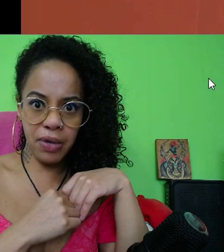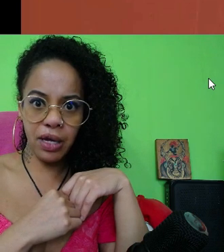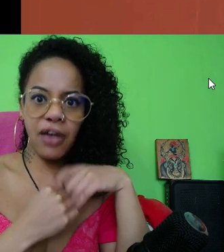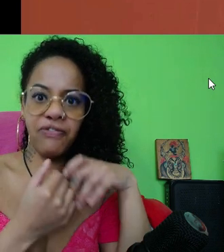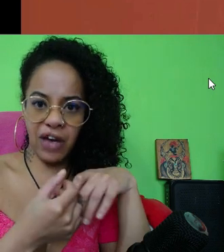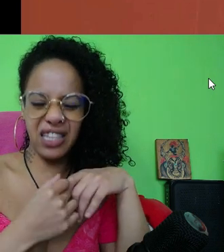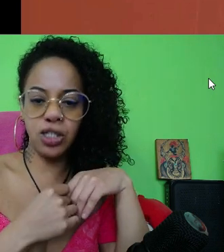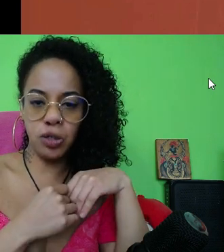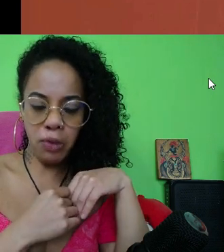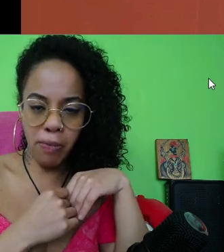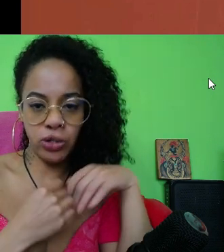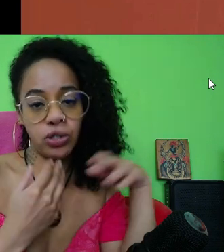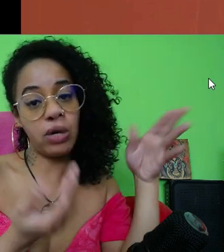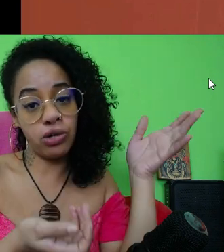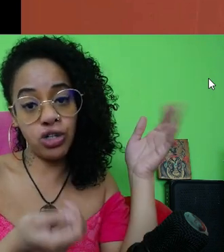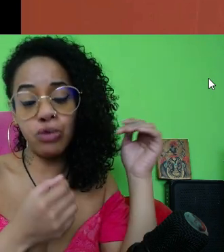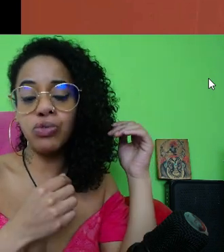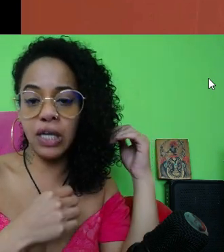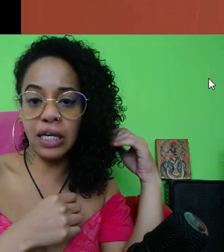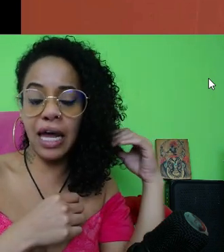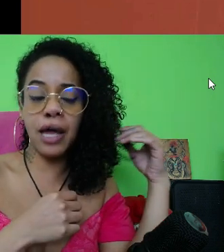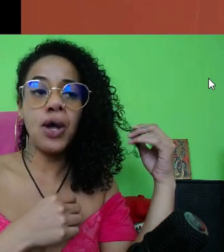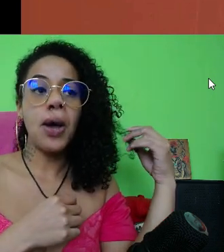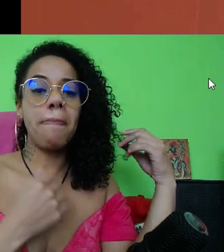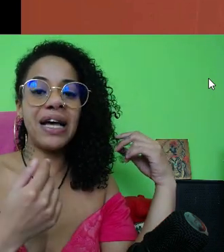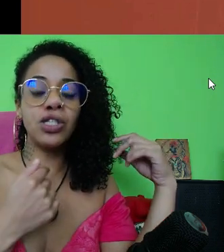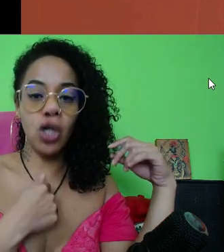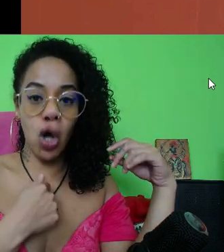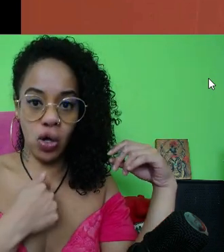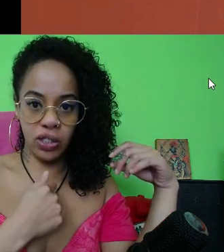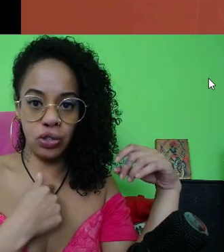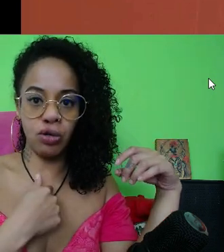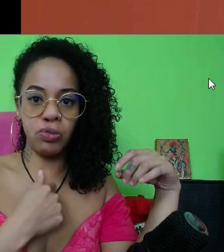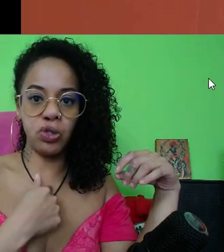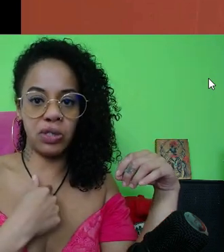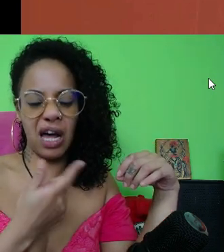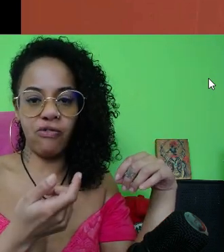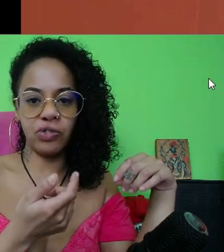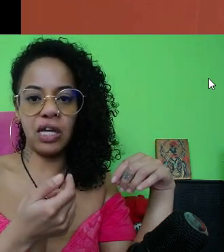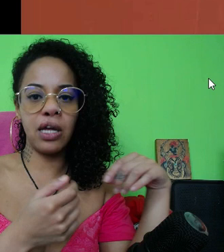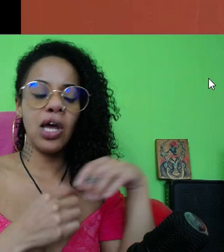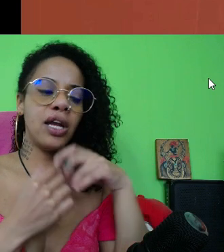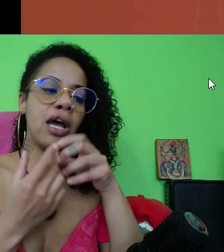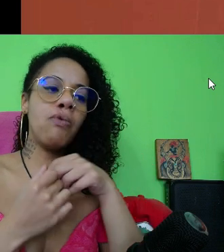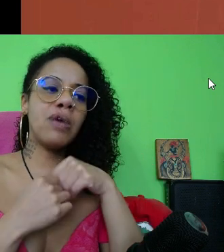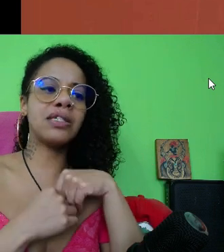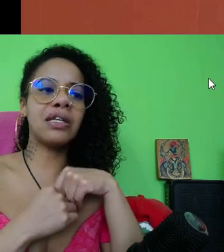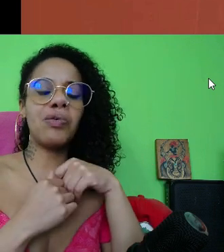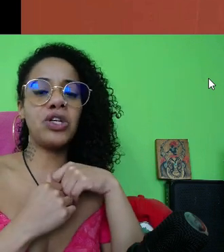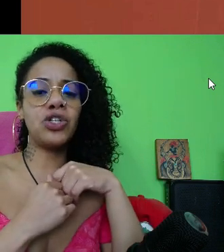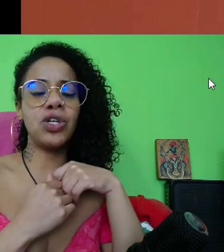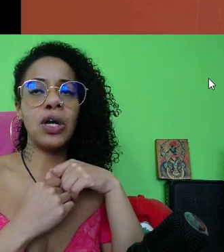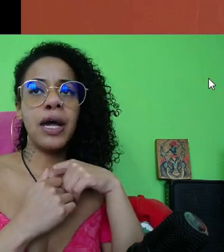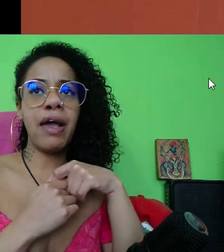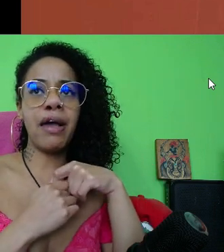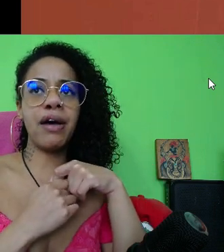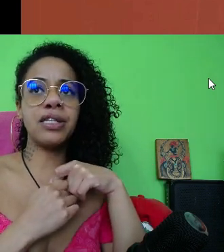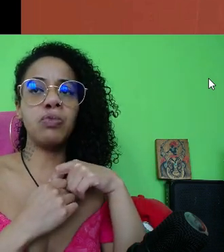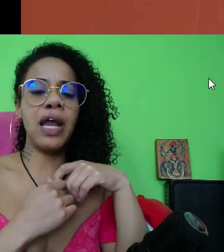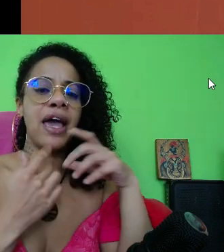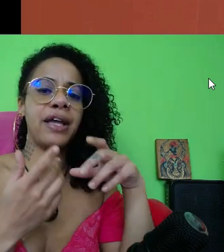percebe e faz de propósito Aí eu já não sei né mas nós que somos os alvos né Não exatamente